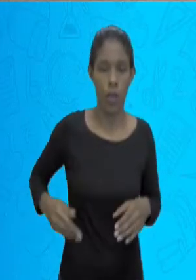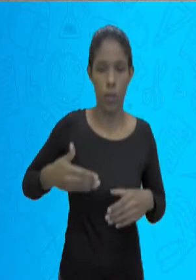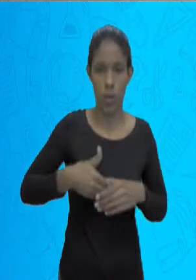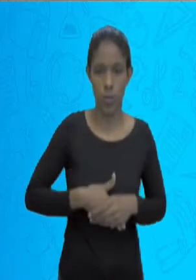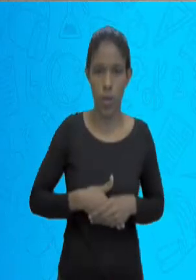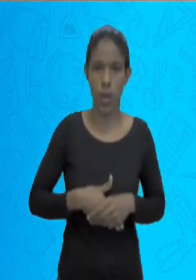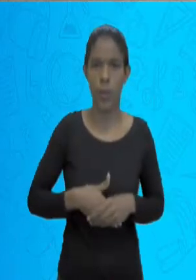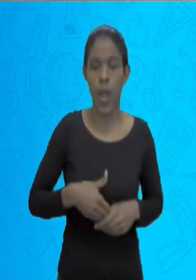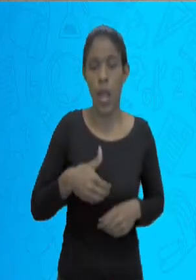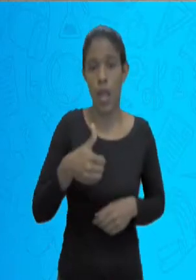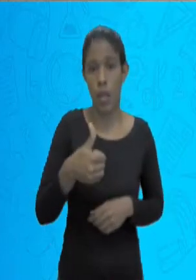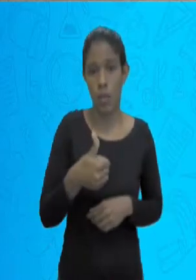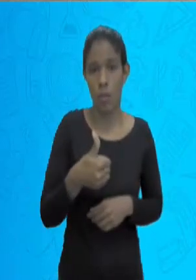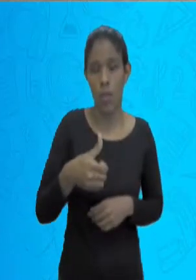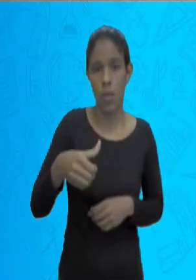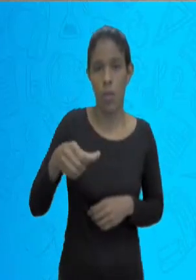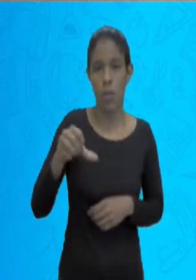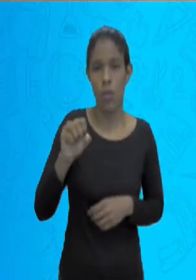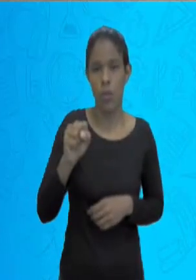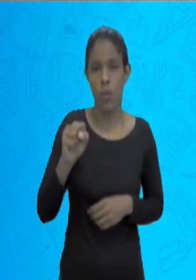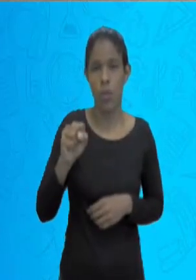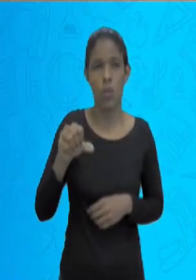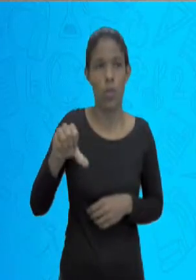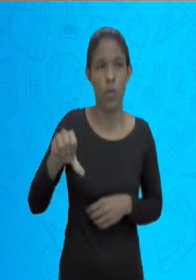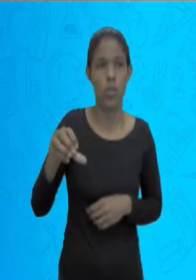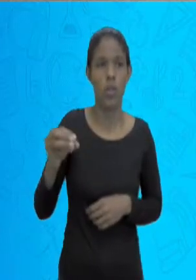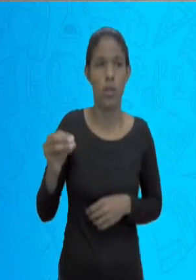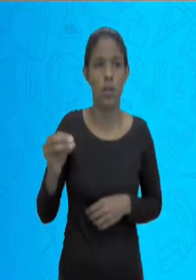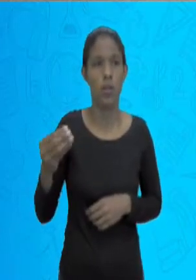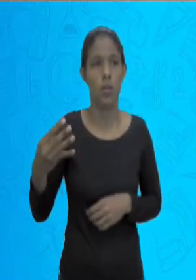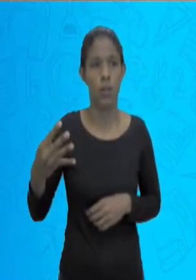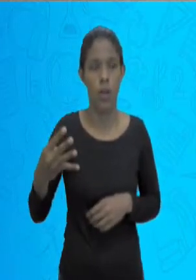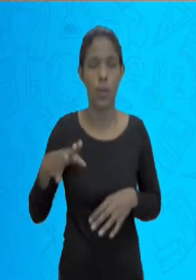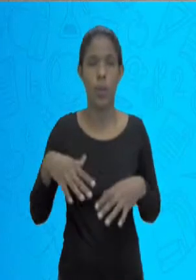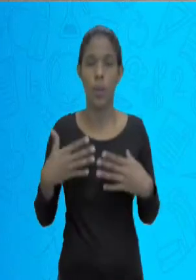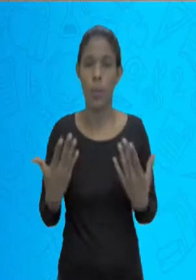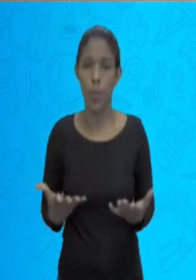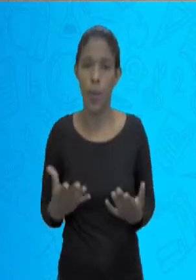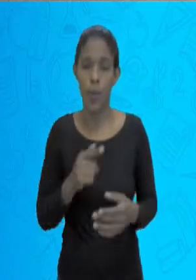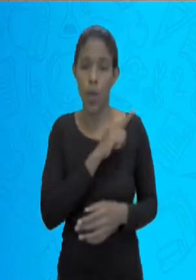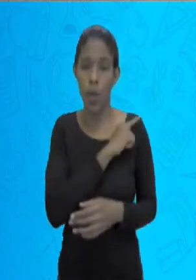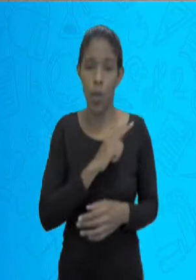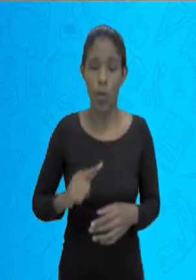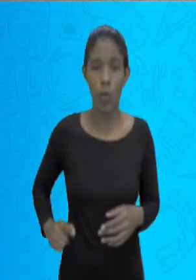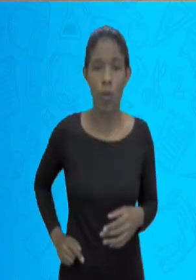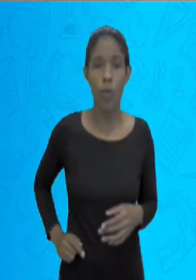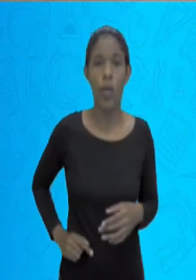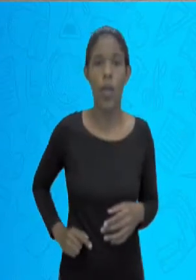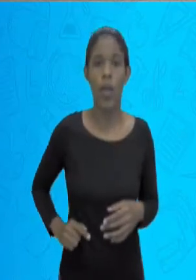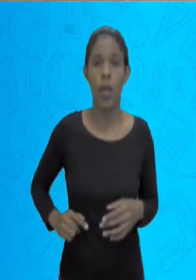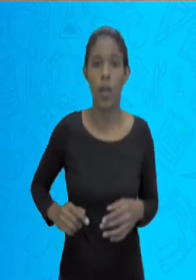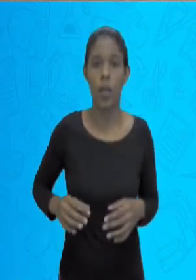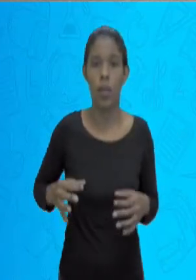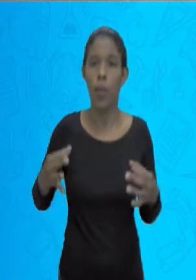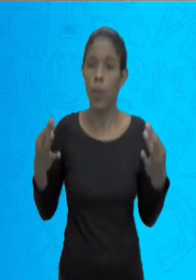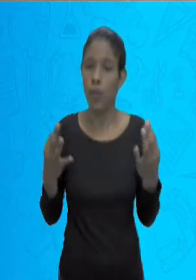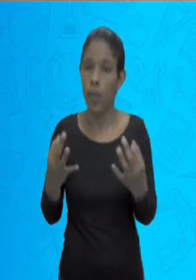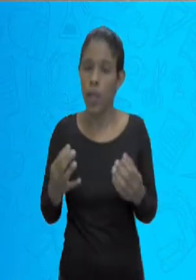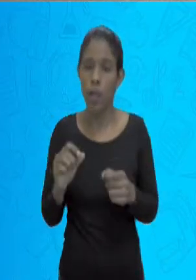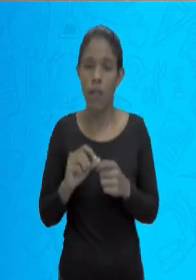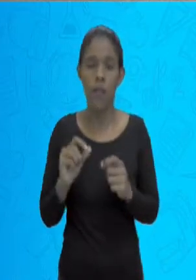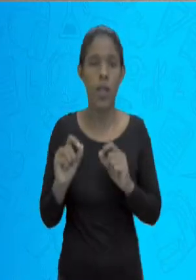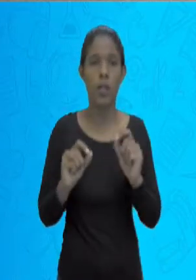E, para legalizar efetivamente este governo, ele fez um plebiscito. Com